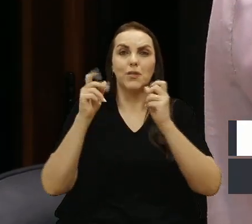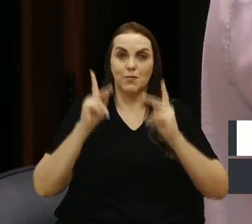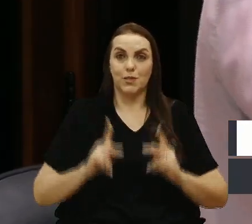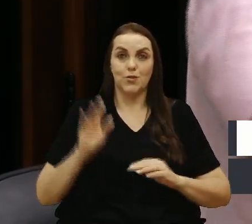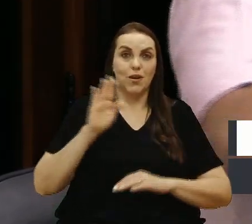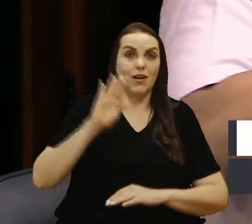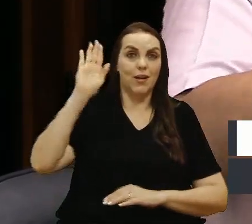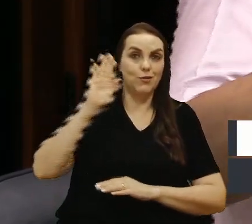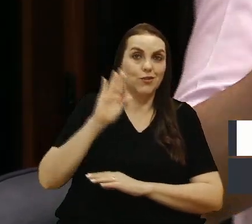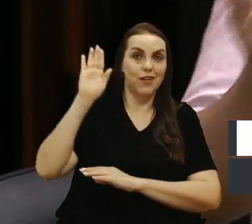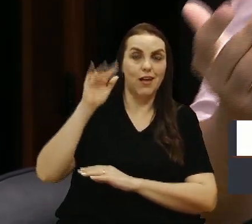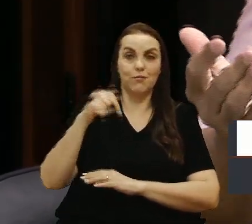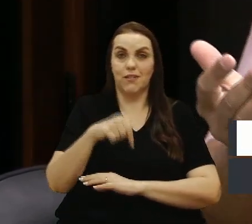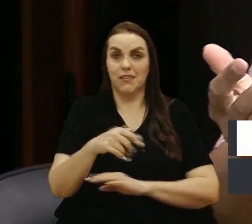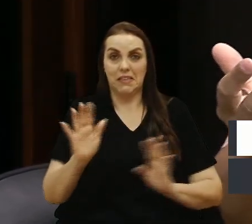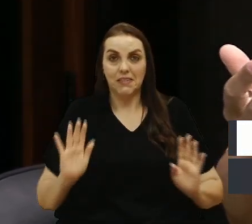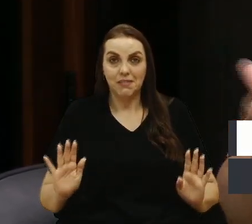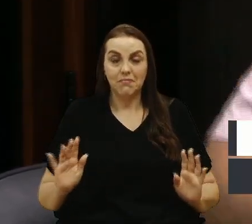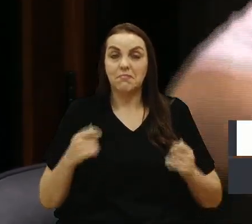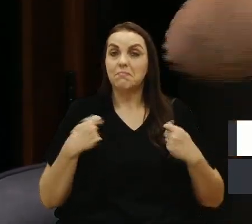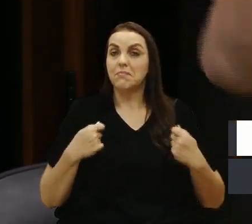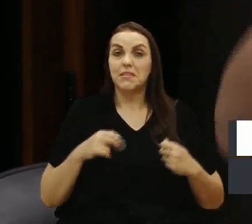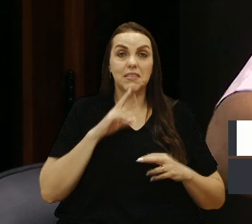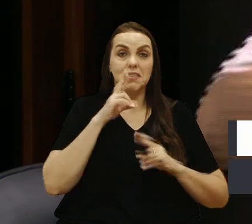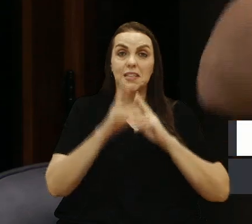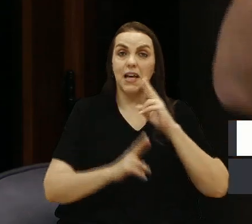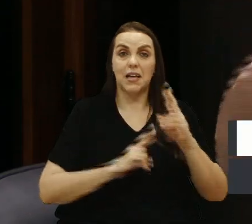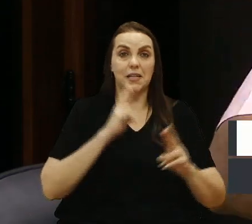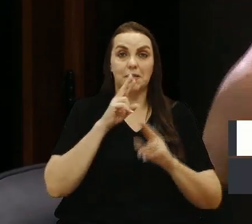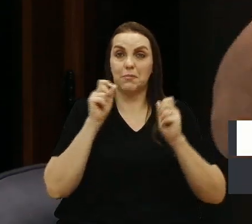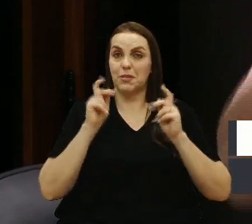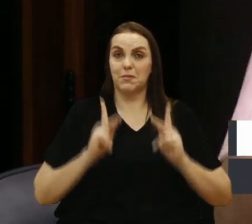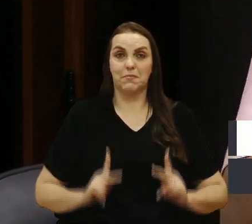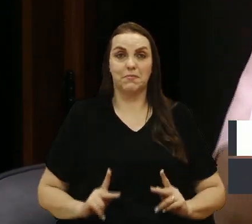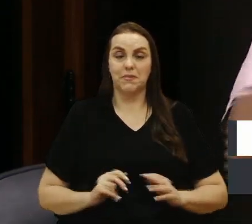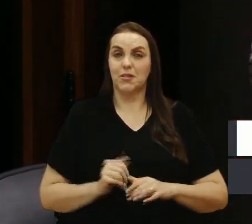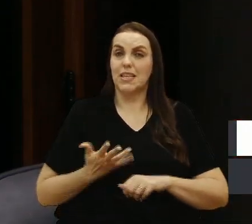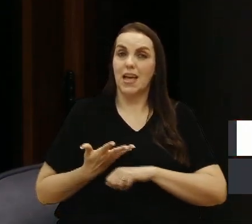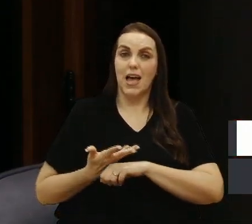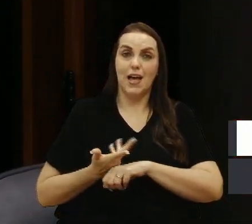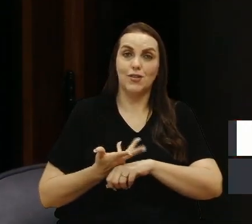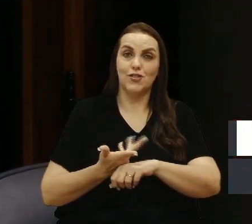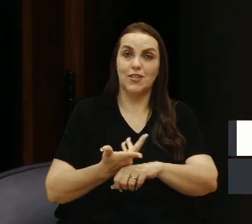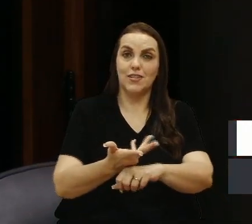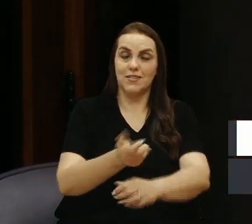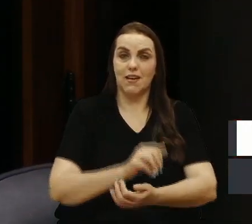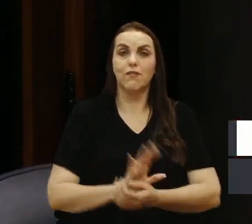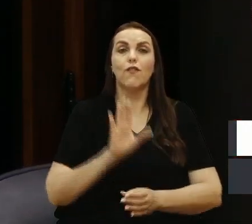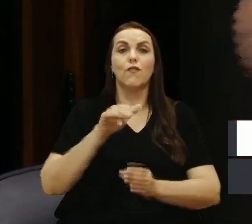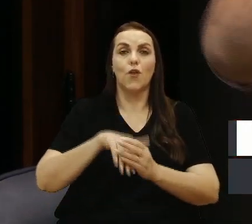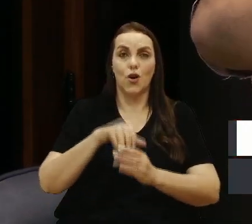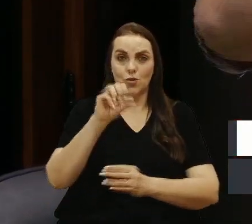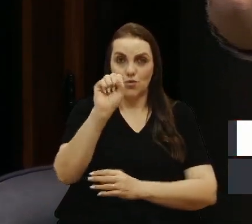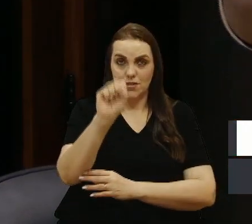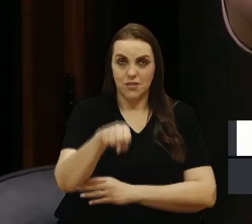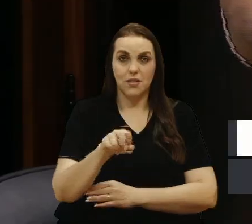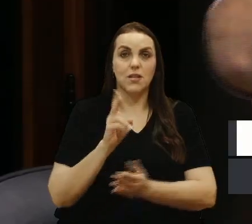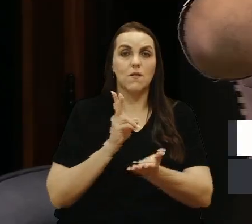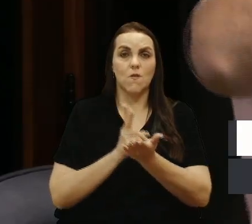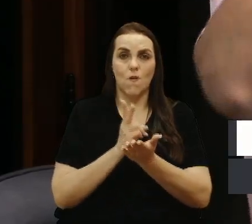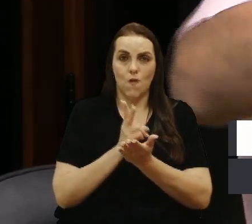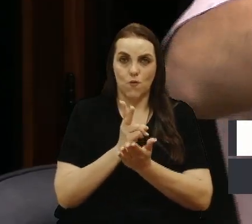aqui. Tem que responder para as pessoas e tem que agilizar. Obrigado. Voto sim e nós